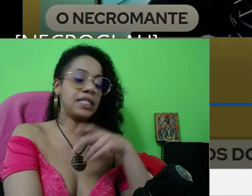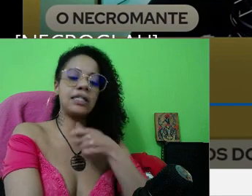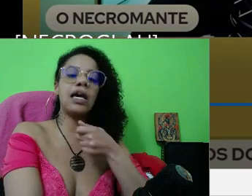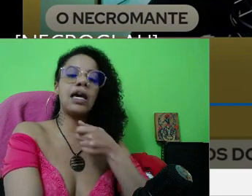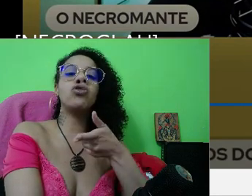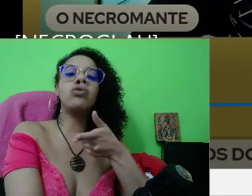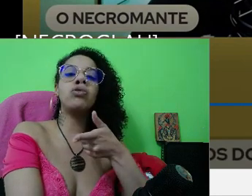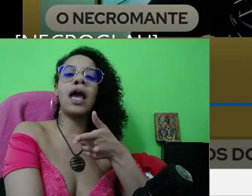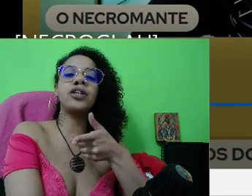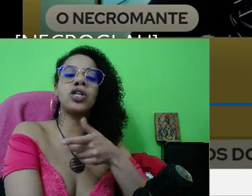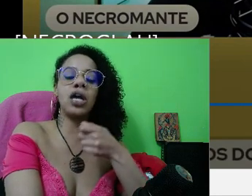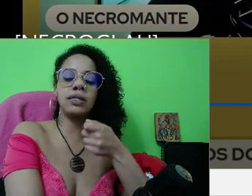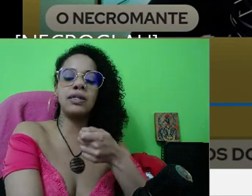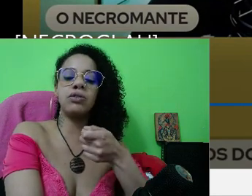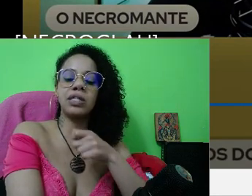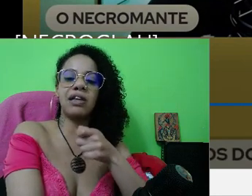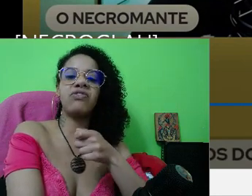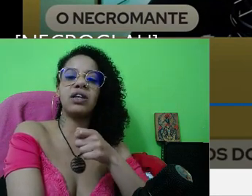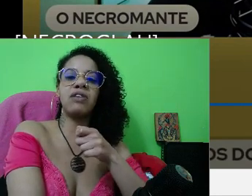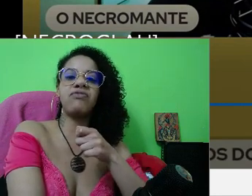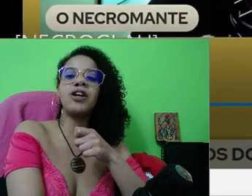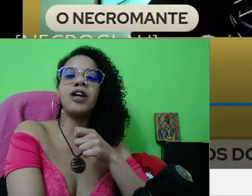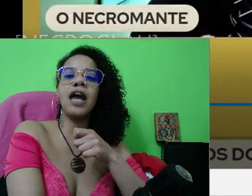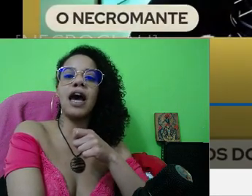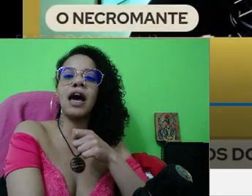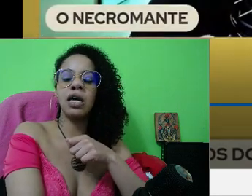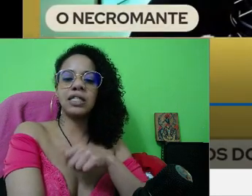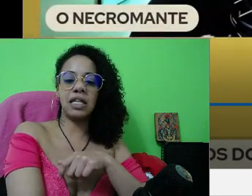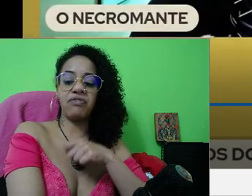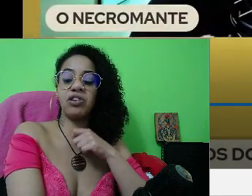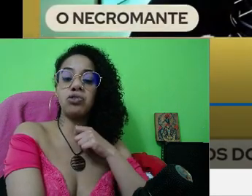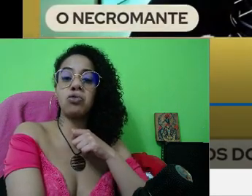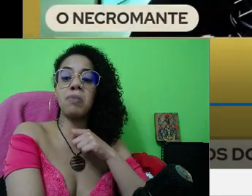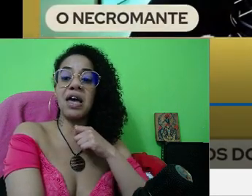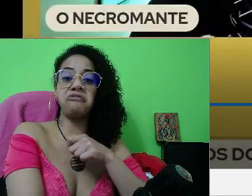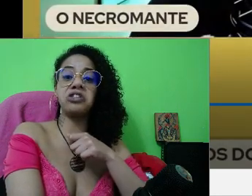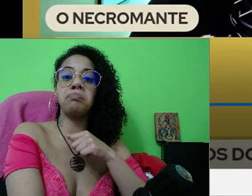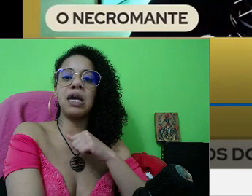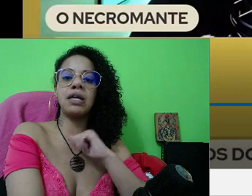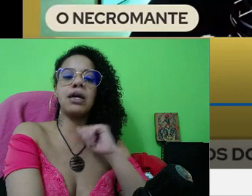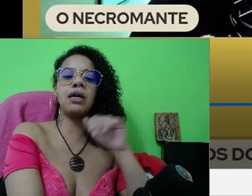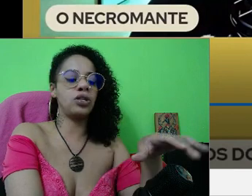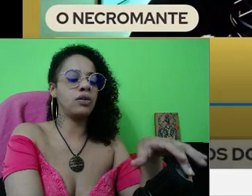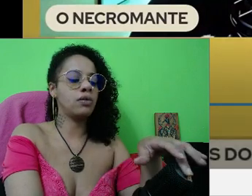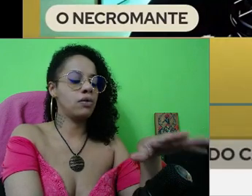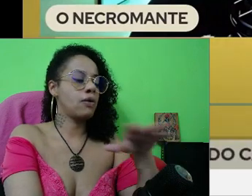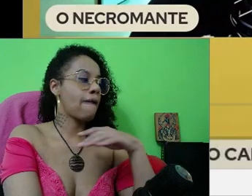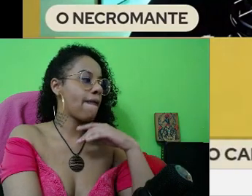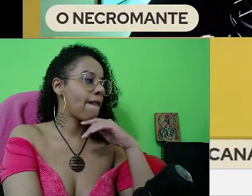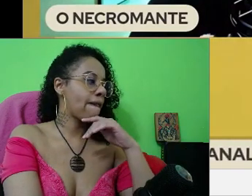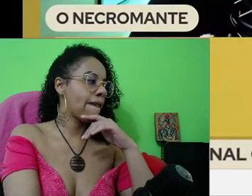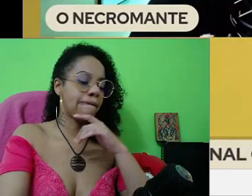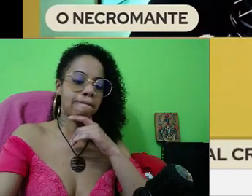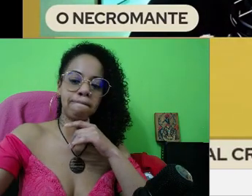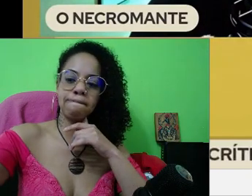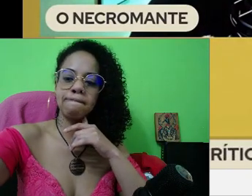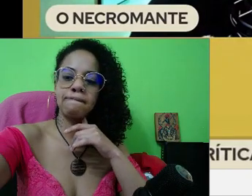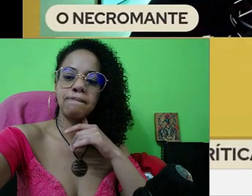É seguro né de que assim o que você tá falando é verdade que você tá falando com uma ênfase bem grande